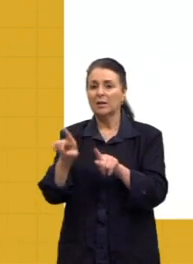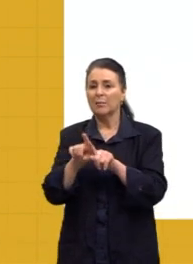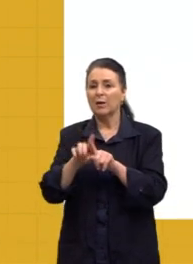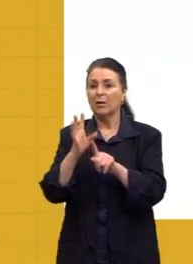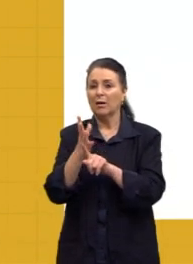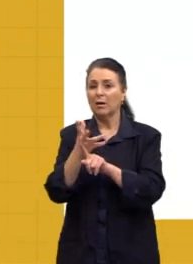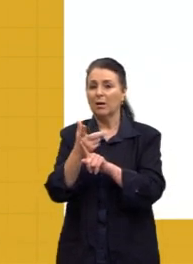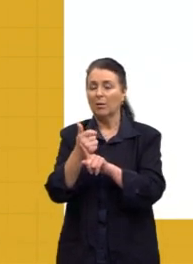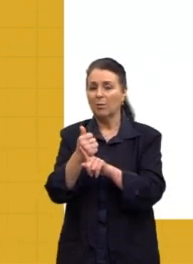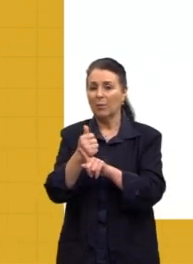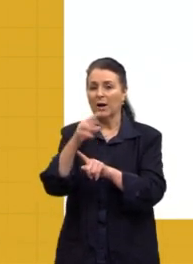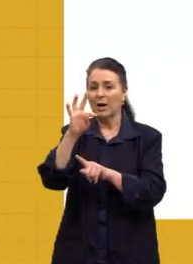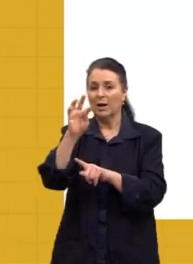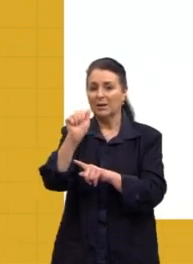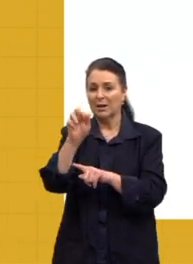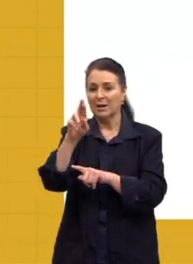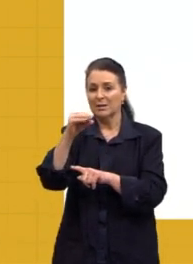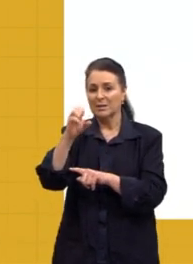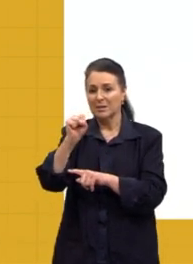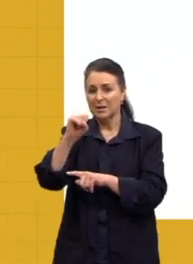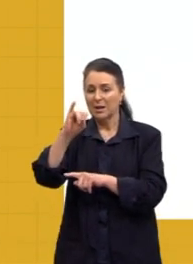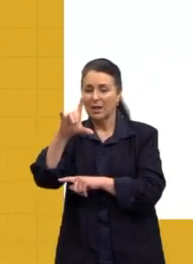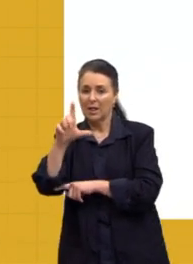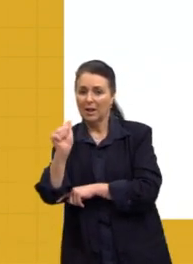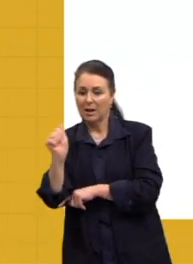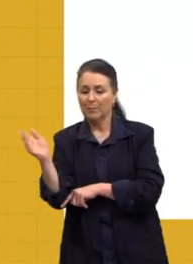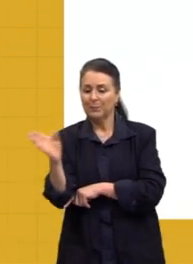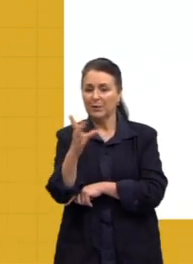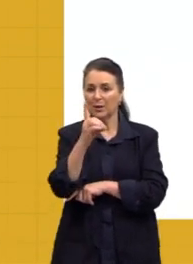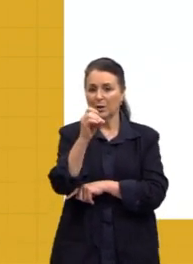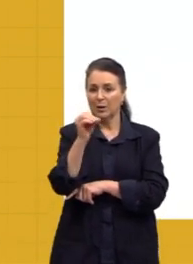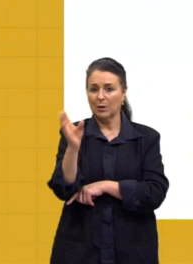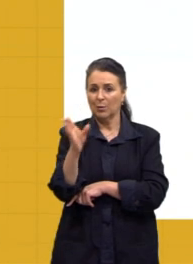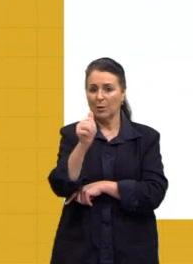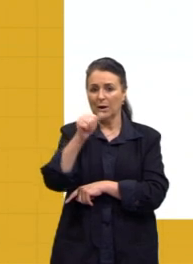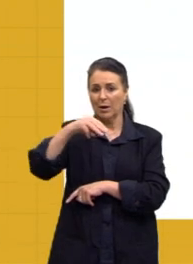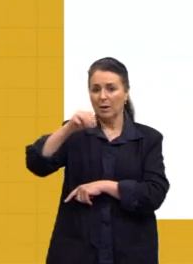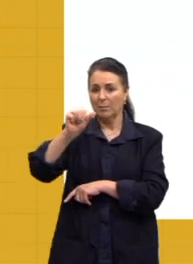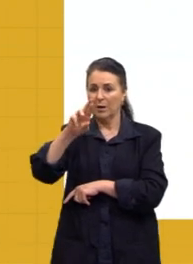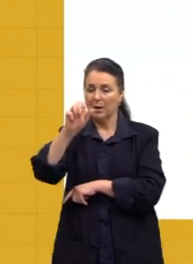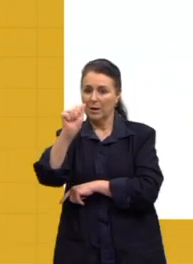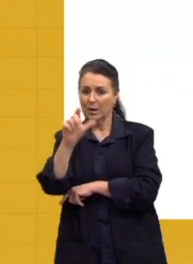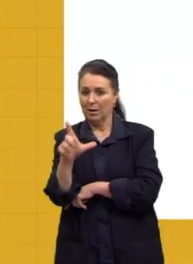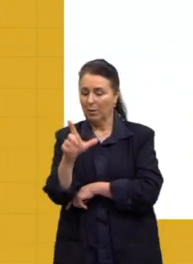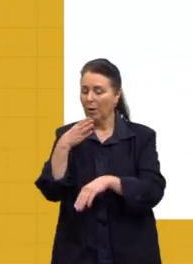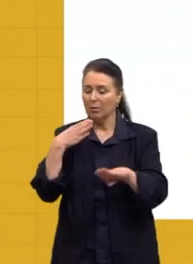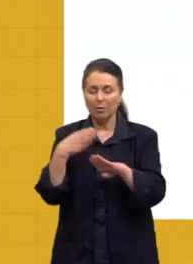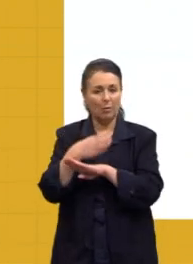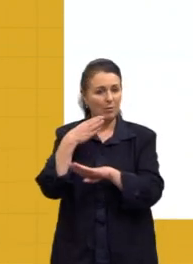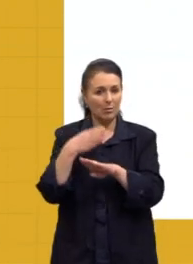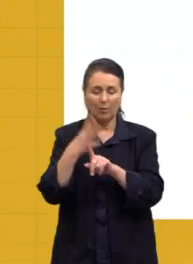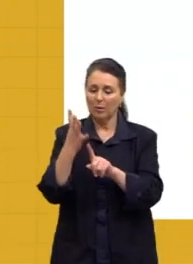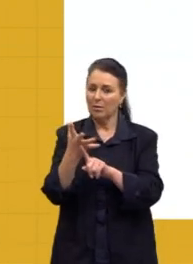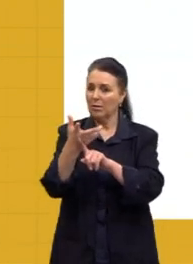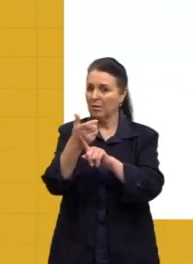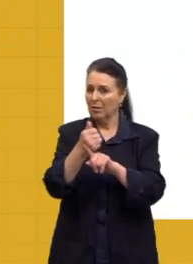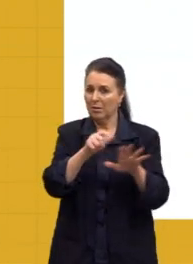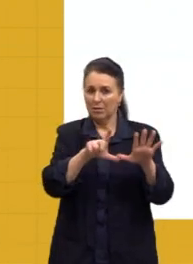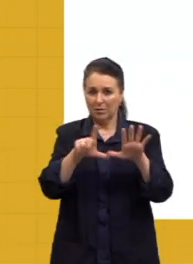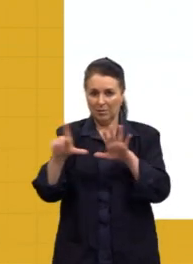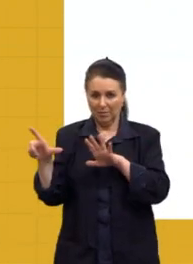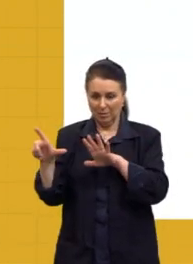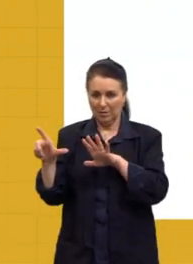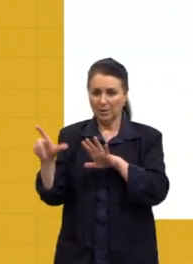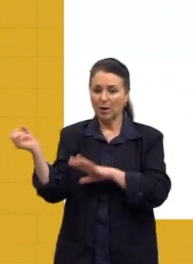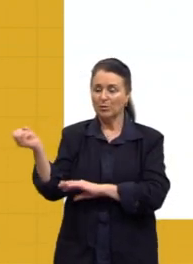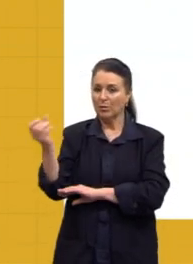casado, então, com a Tarsila do Amaral. A Tarsila do Amaral que não participou da Semana de Arte Moderna. Isso é importante a gente frisar.